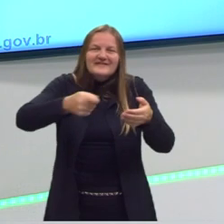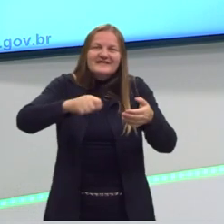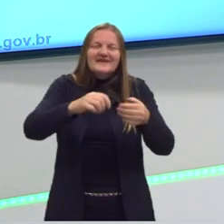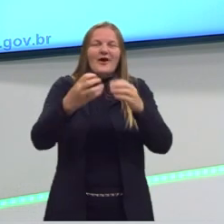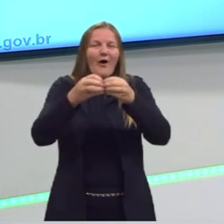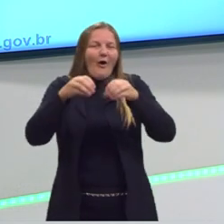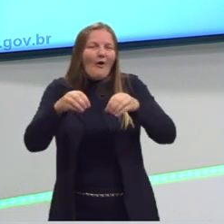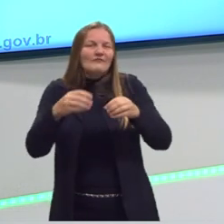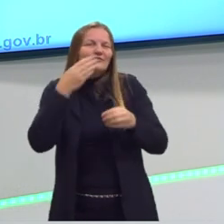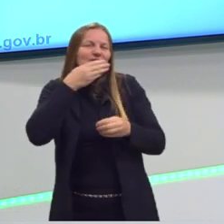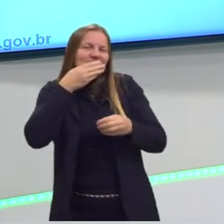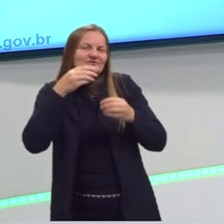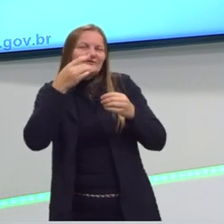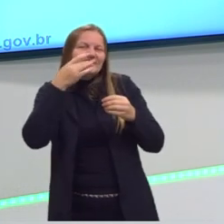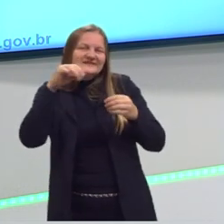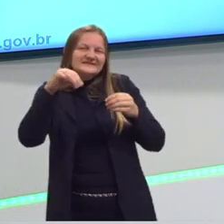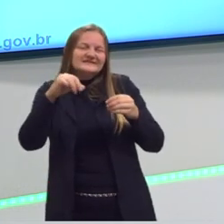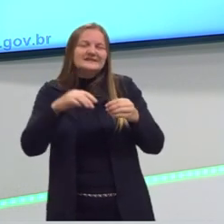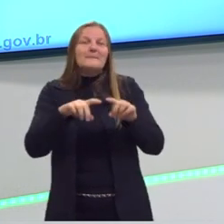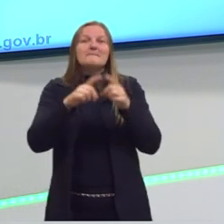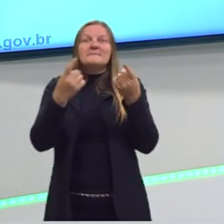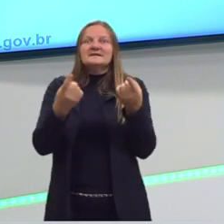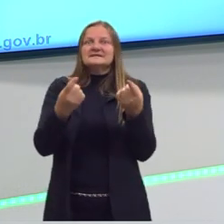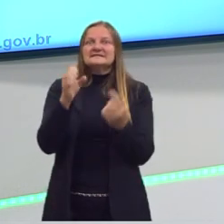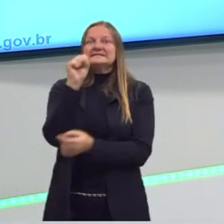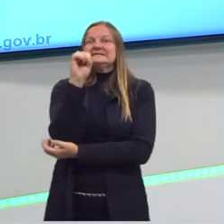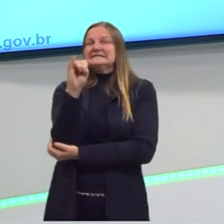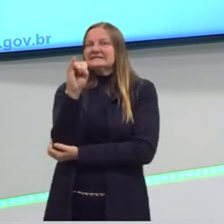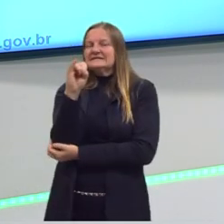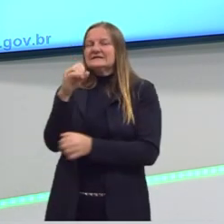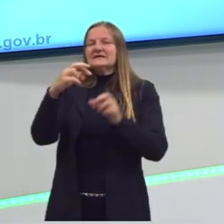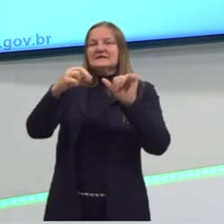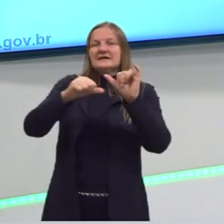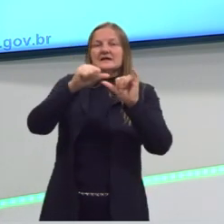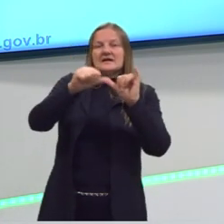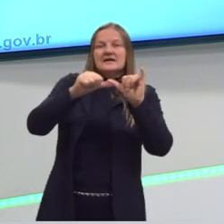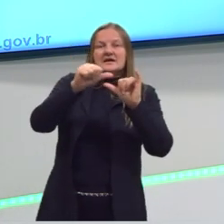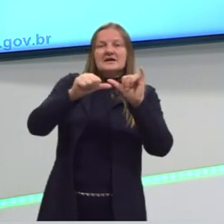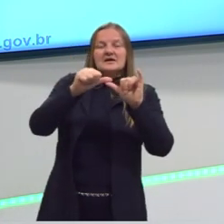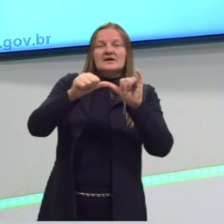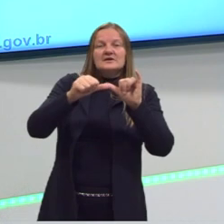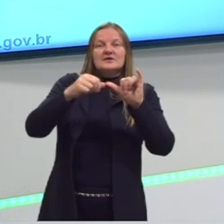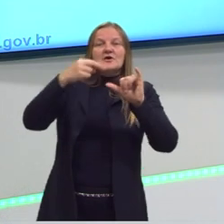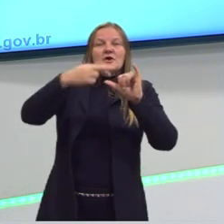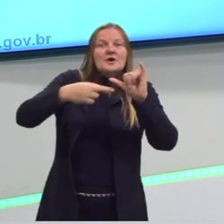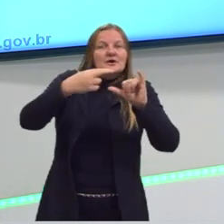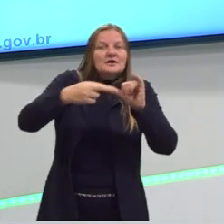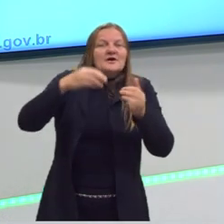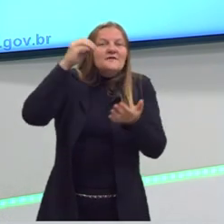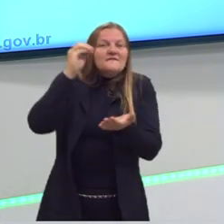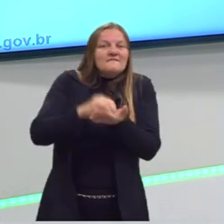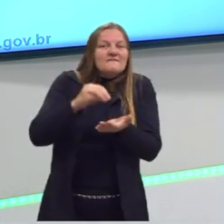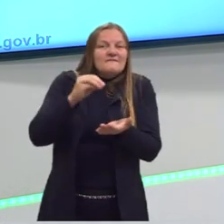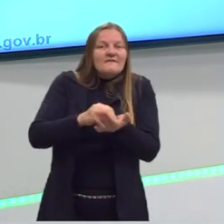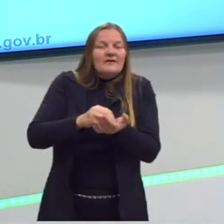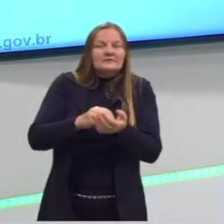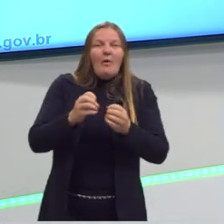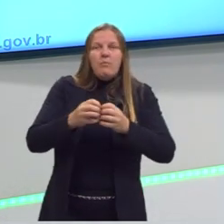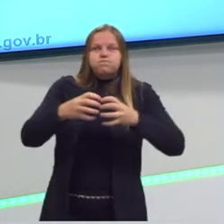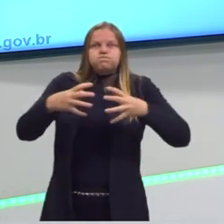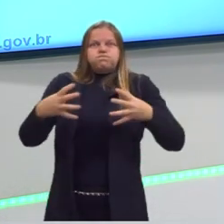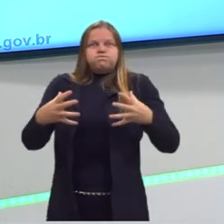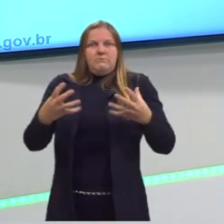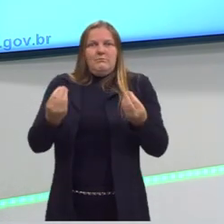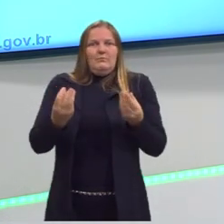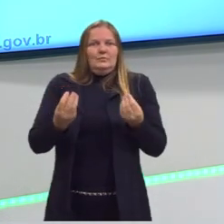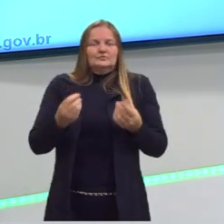ovos assim vai gostar de açúcar mas o seu tiver um reagente faltando ou se eu tiver um reagente em excesso o que